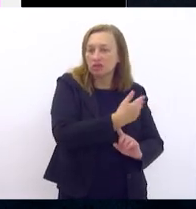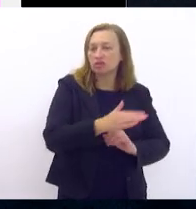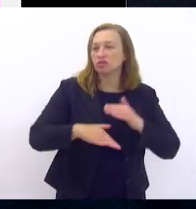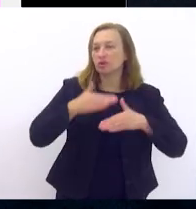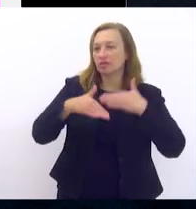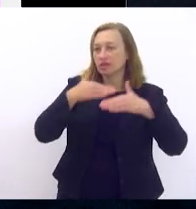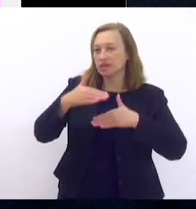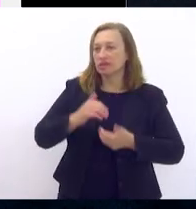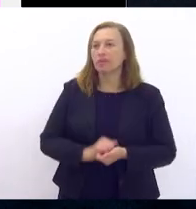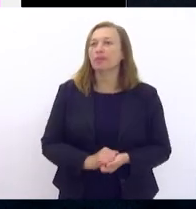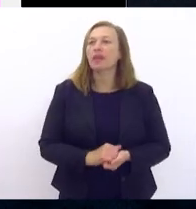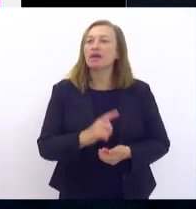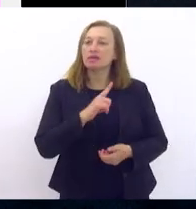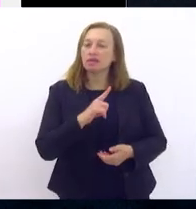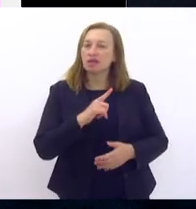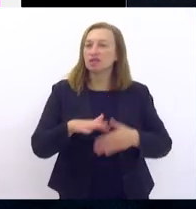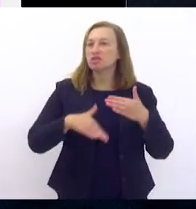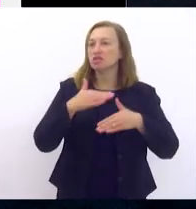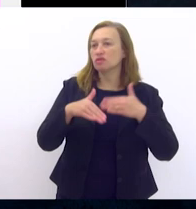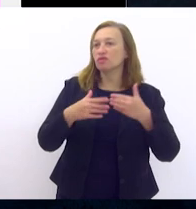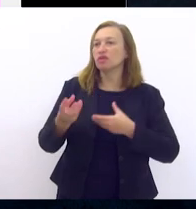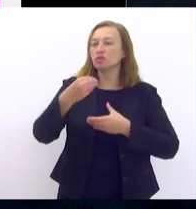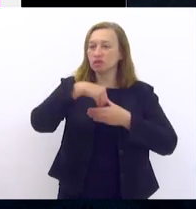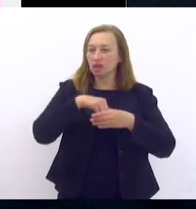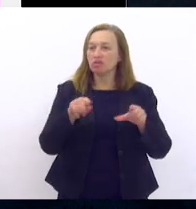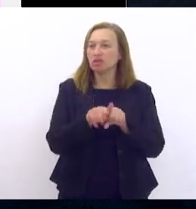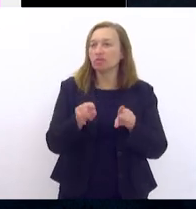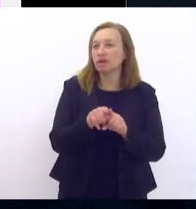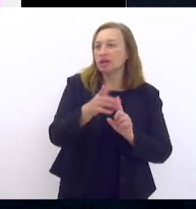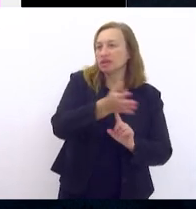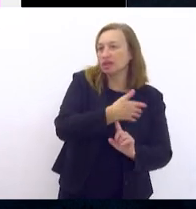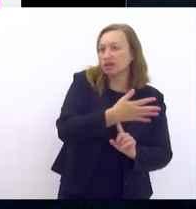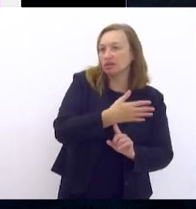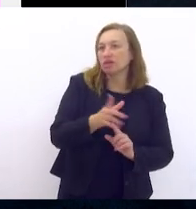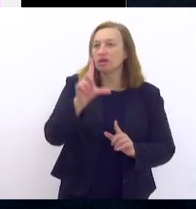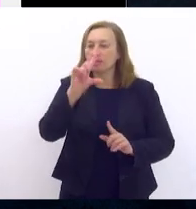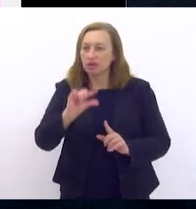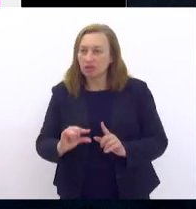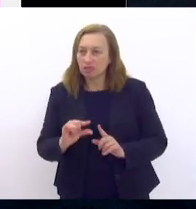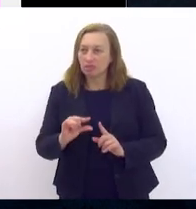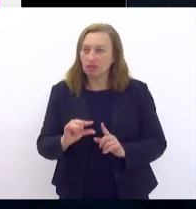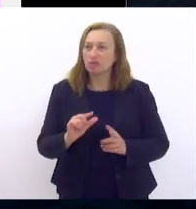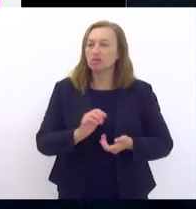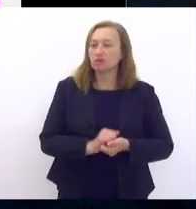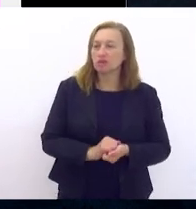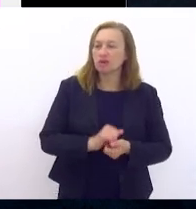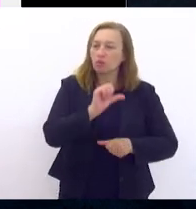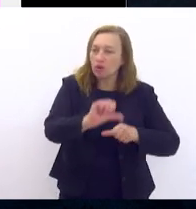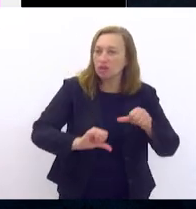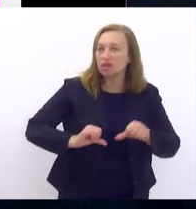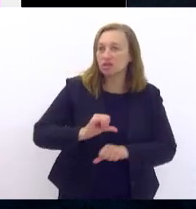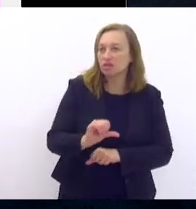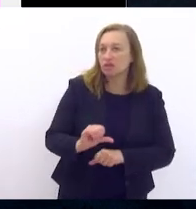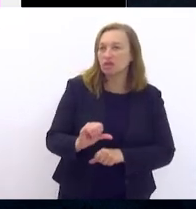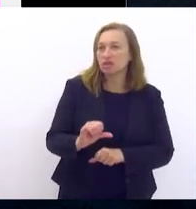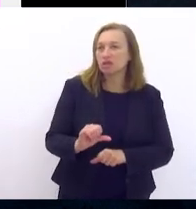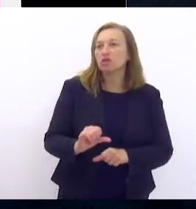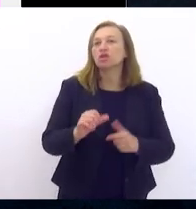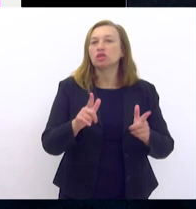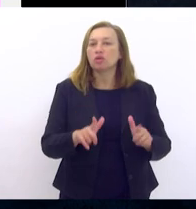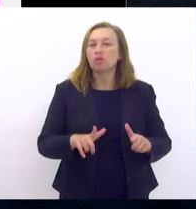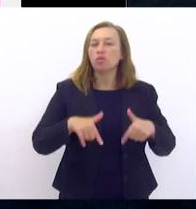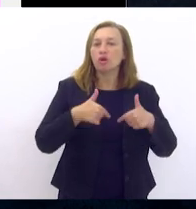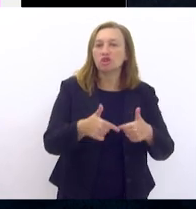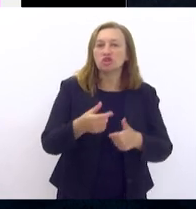avançar a gente tem desenvolvido internamente também Tecnologias para reduzir missões ou seja ter essa transformação e tem um efeito